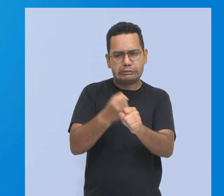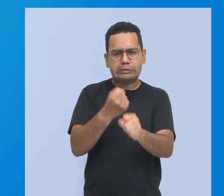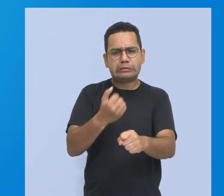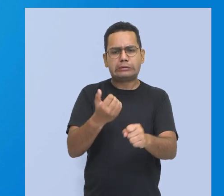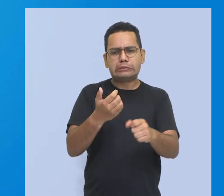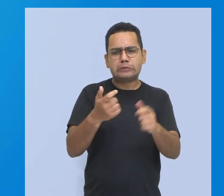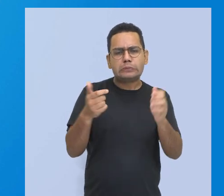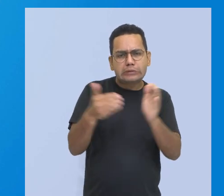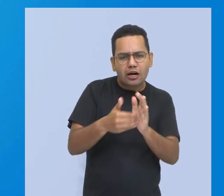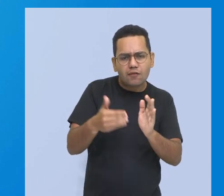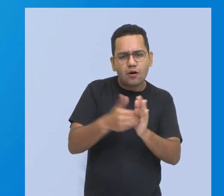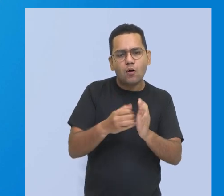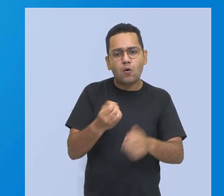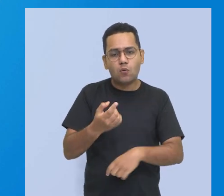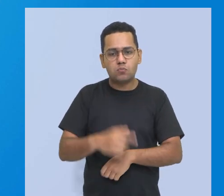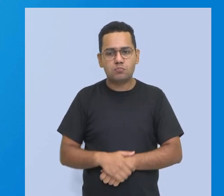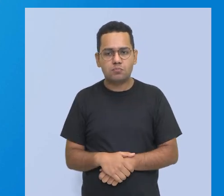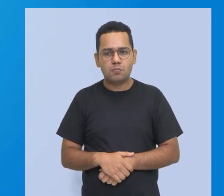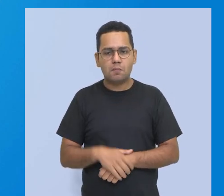ou recursos